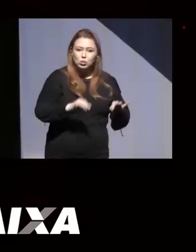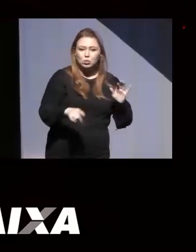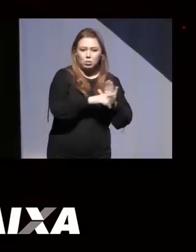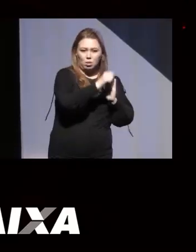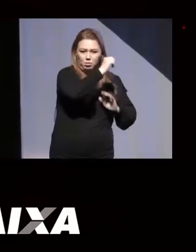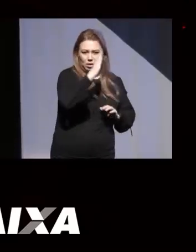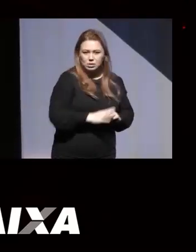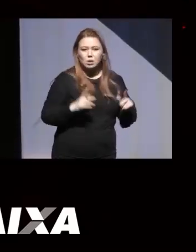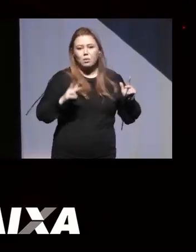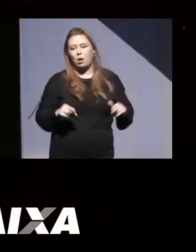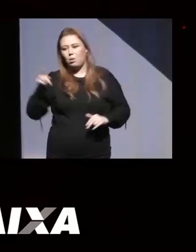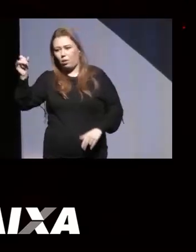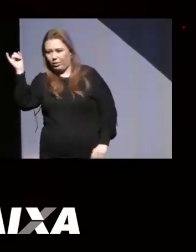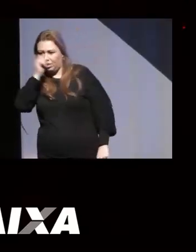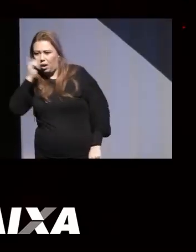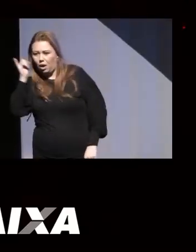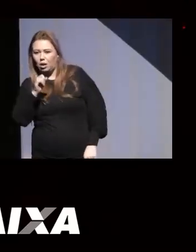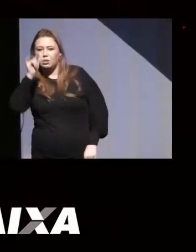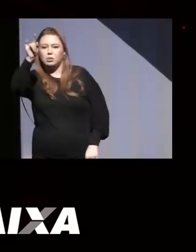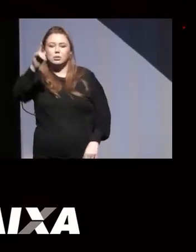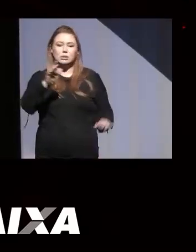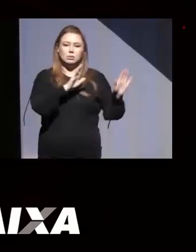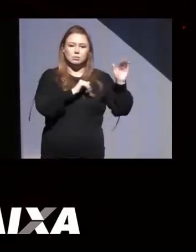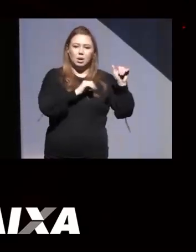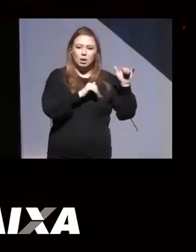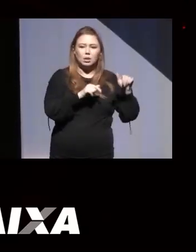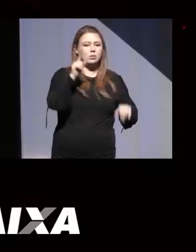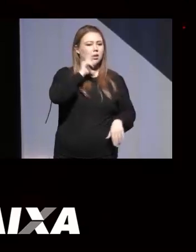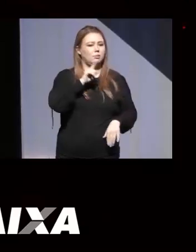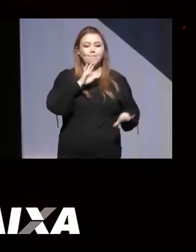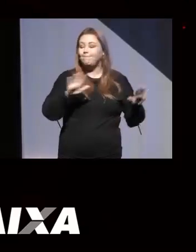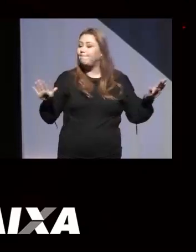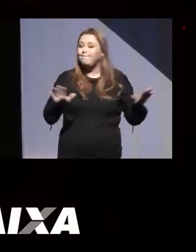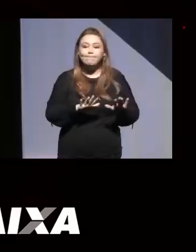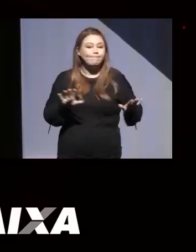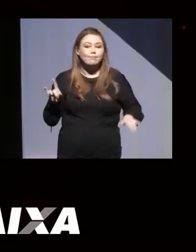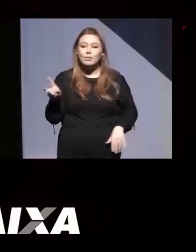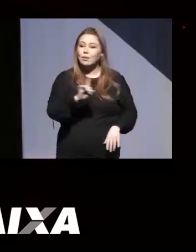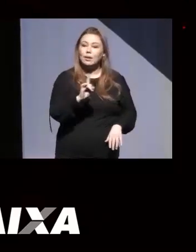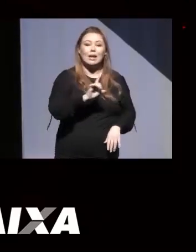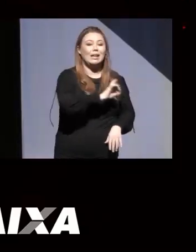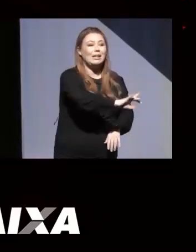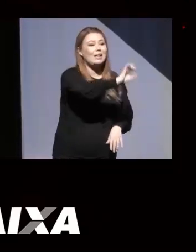Itália, para a Espanha, para os Estados Unidos? Não. Cada um tem as suas